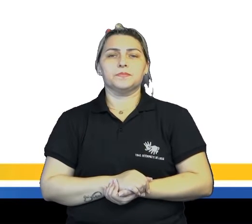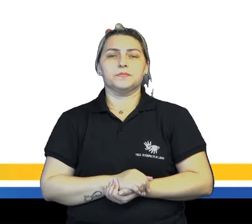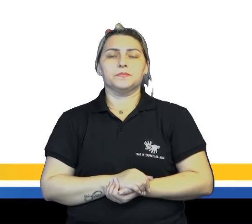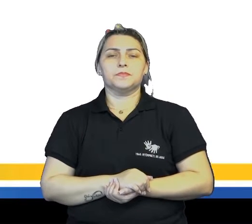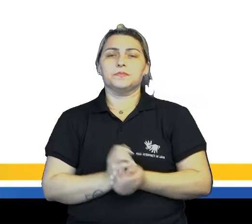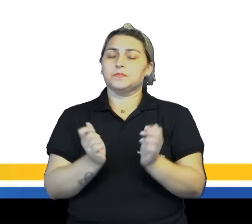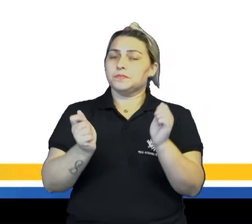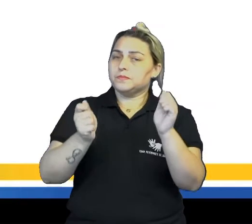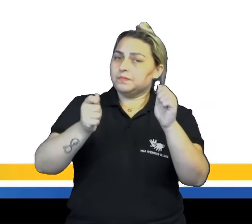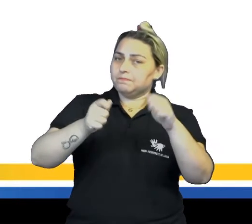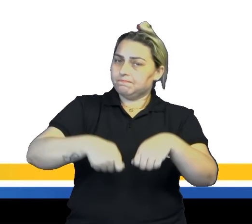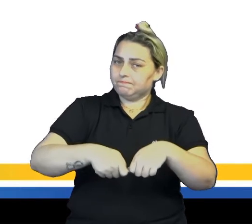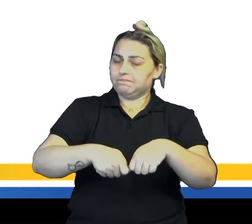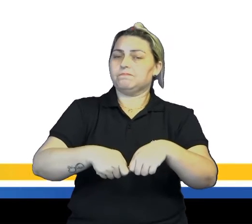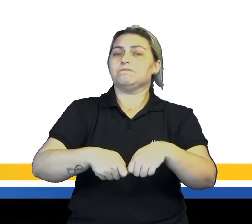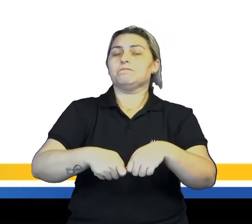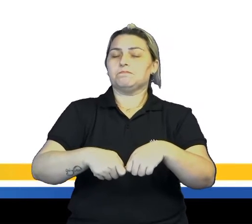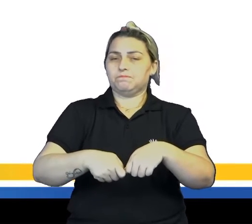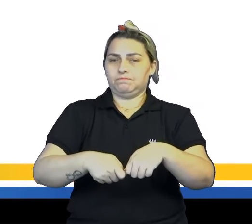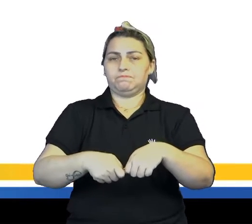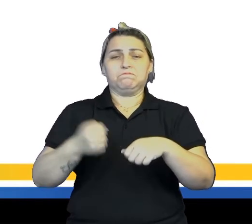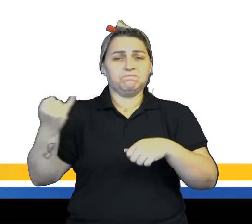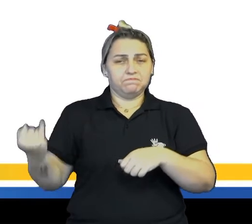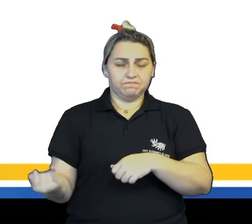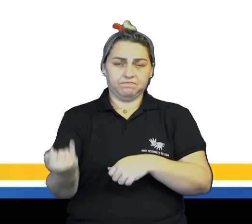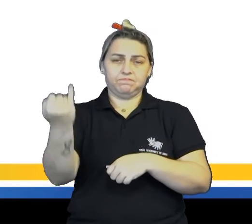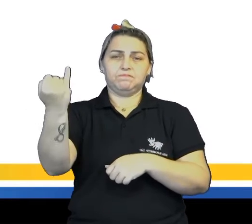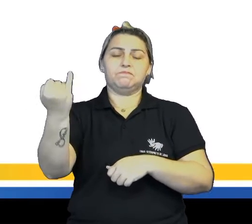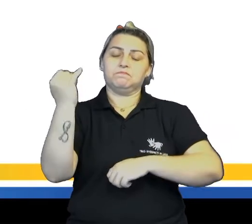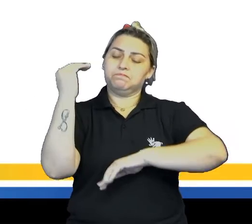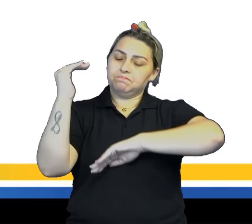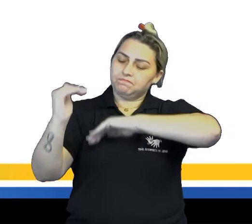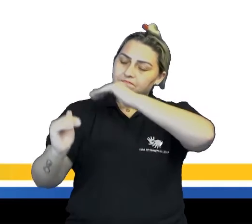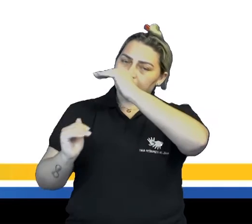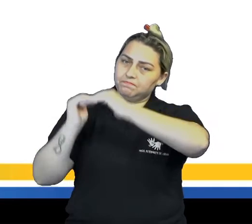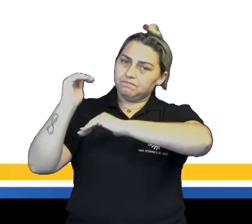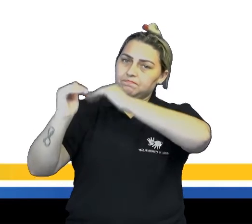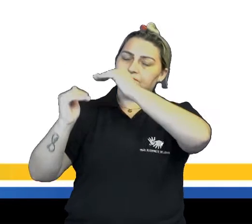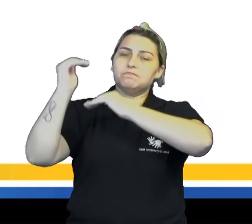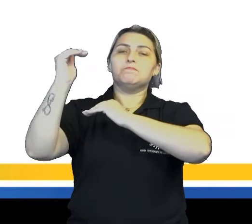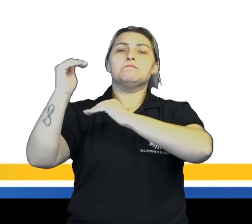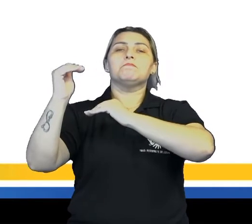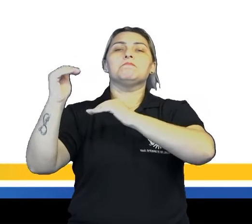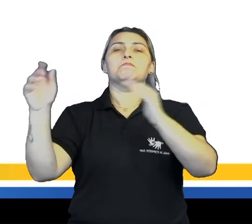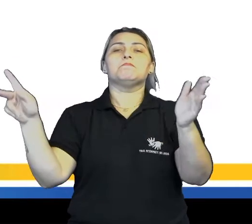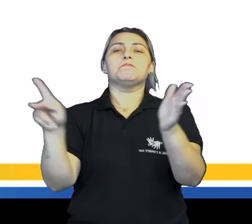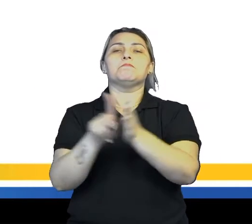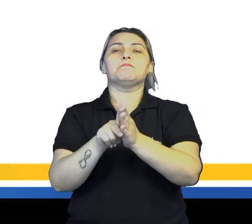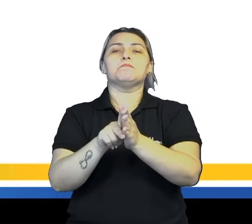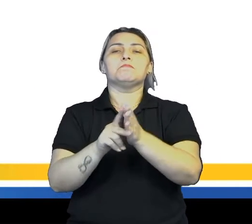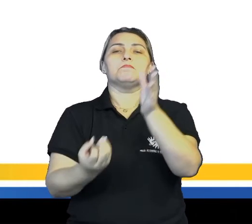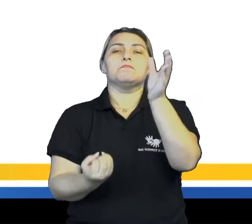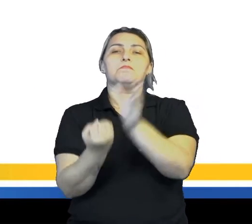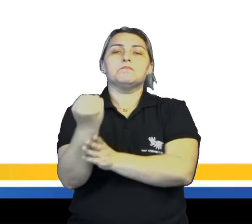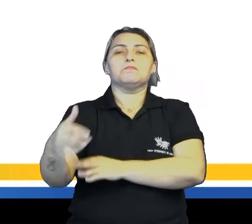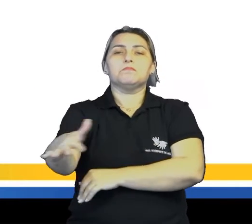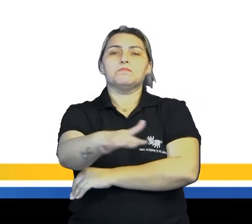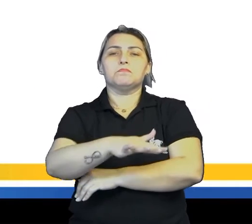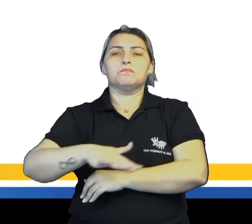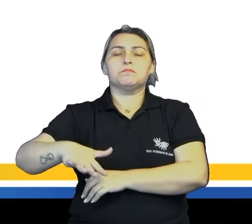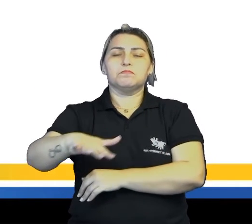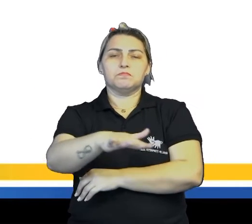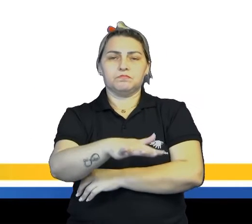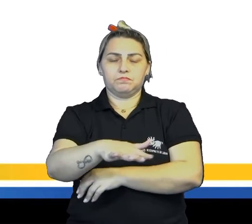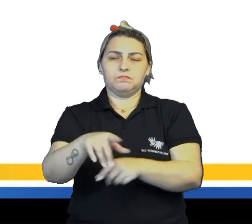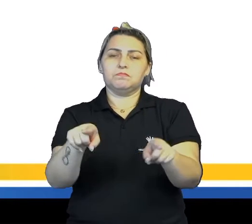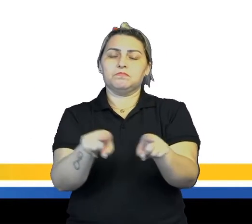uma condição indispensável para o desenvolvimento e constituição das sociedades. Por